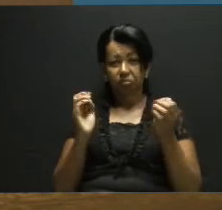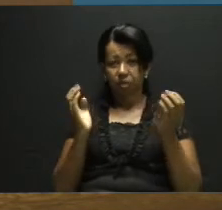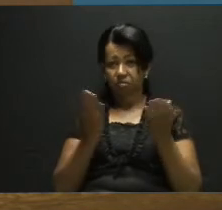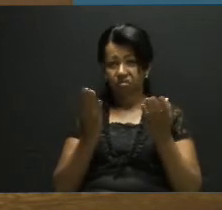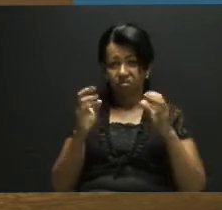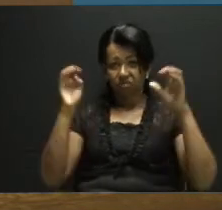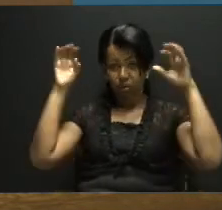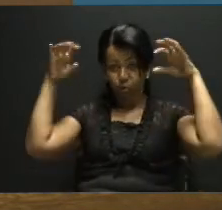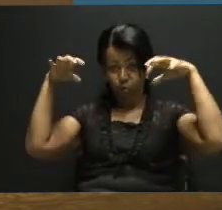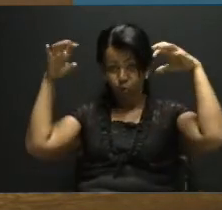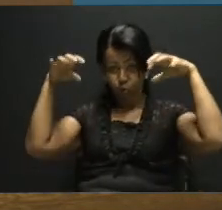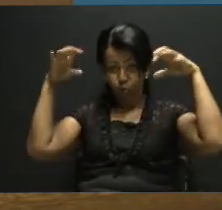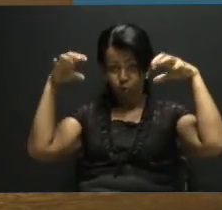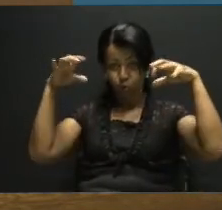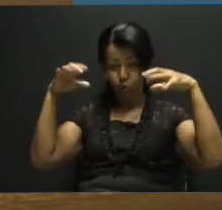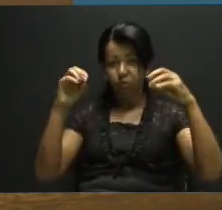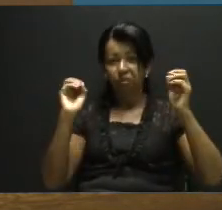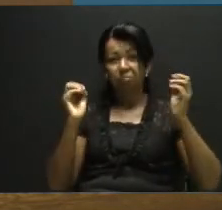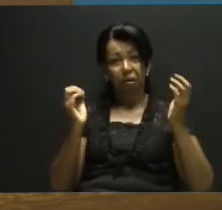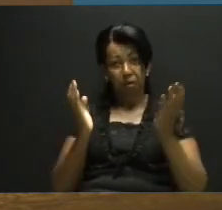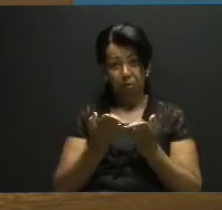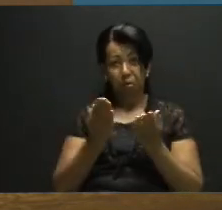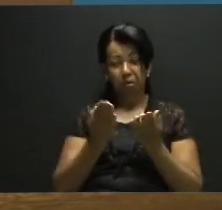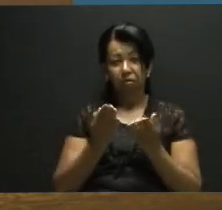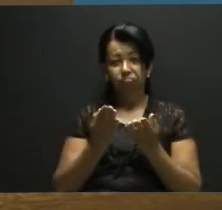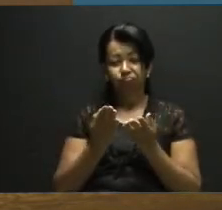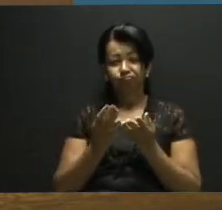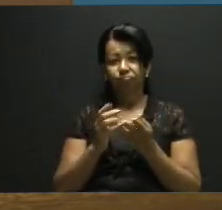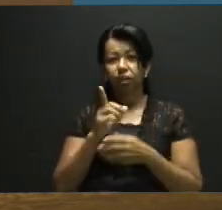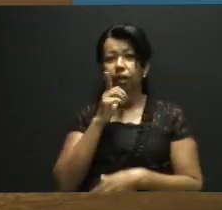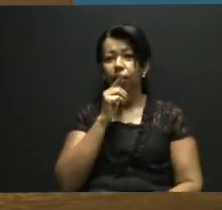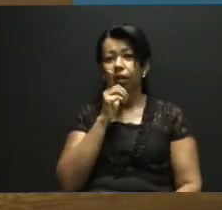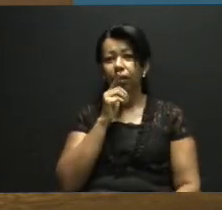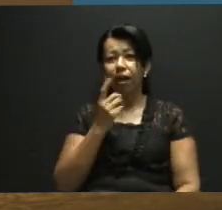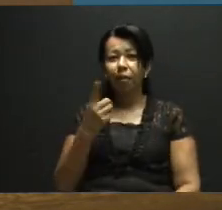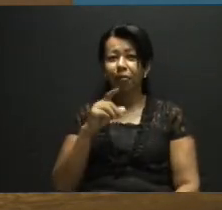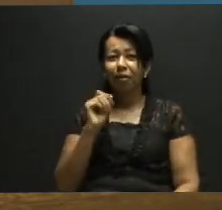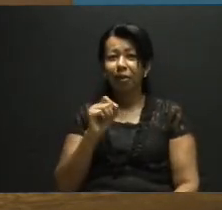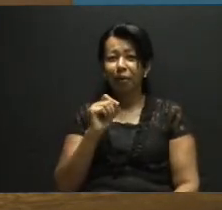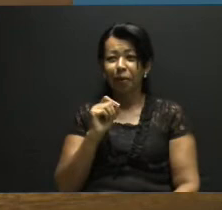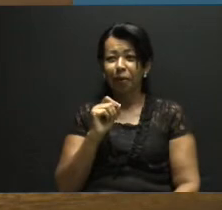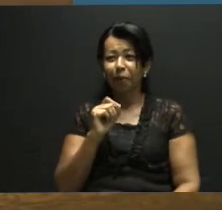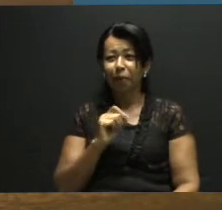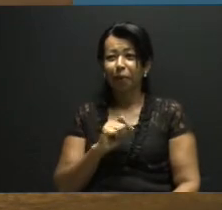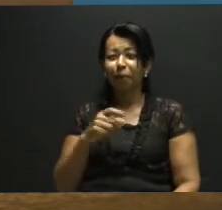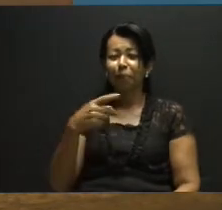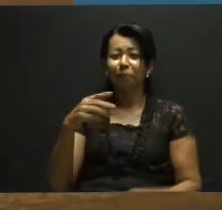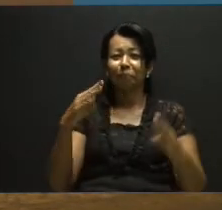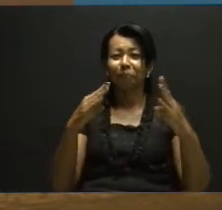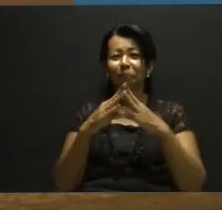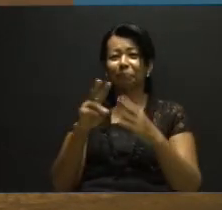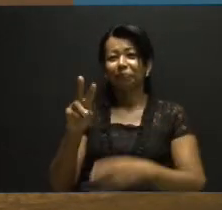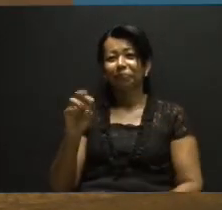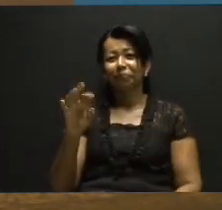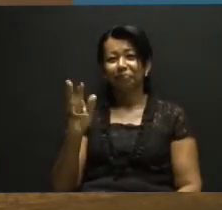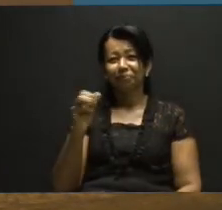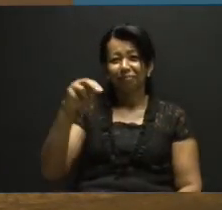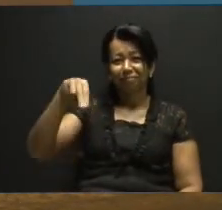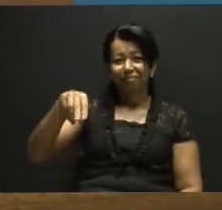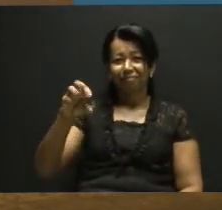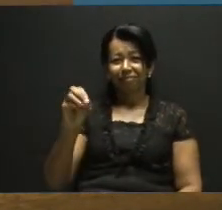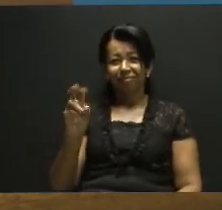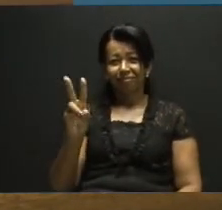agora neste momento está debaixo d'água para quem mora na vila nova max o luís